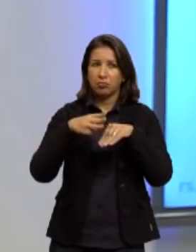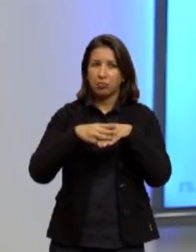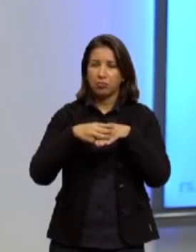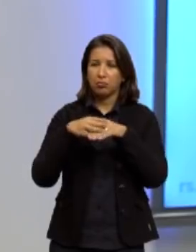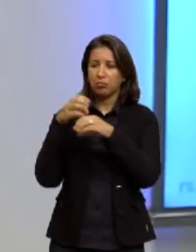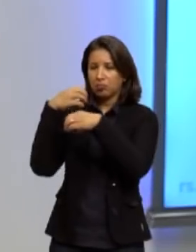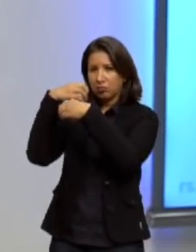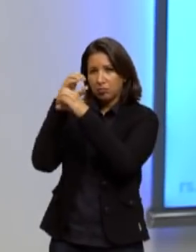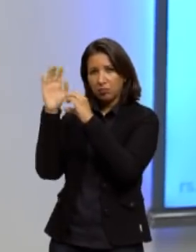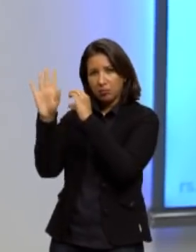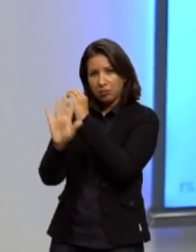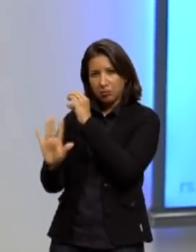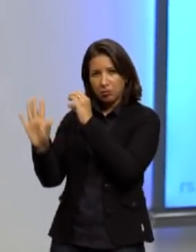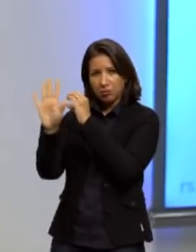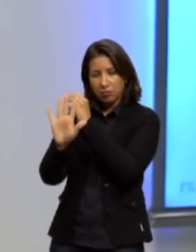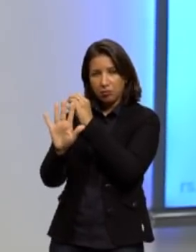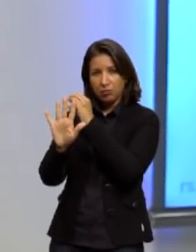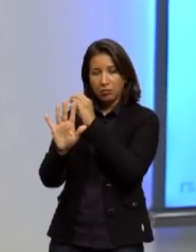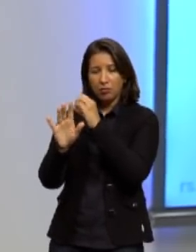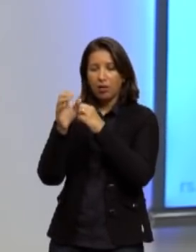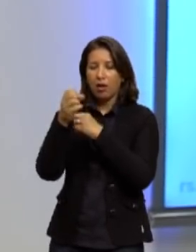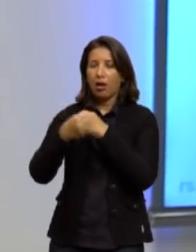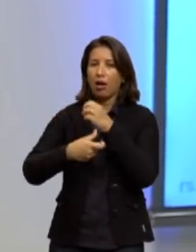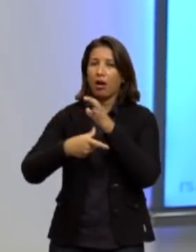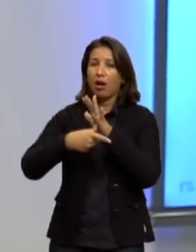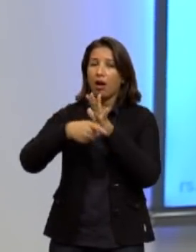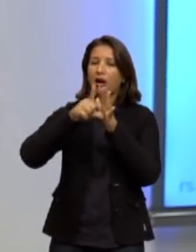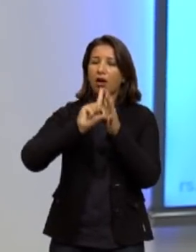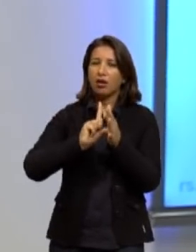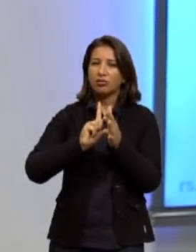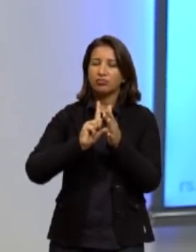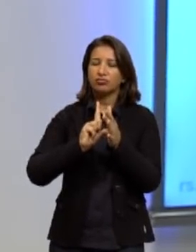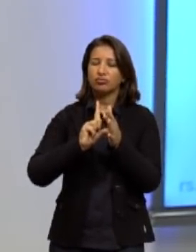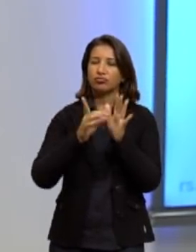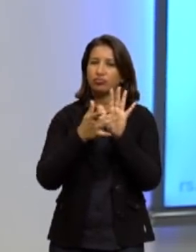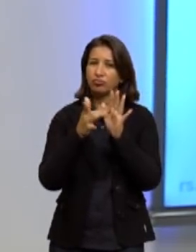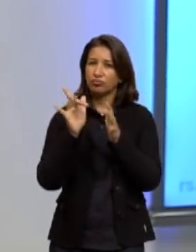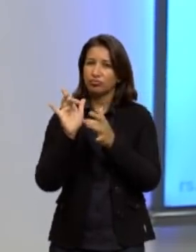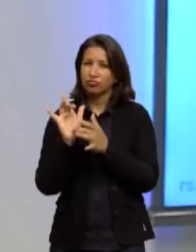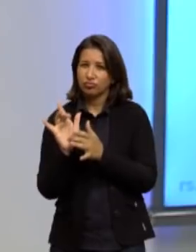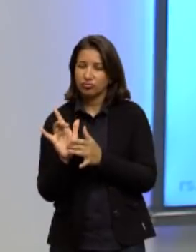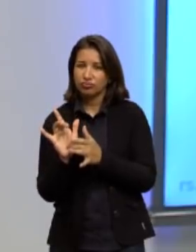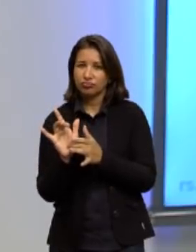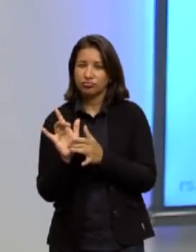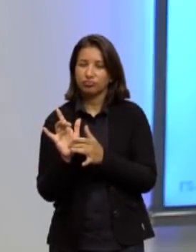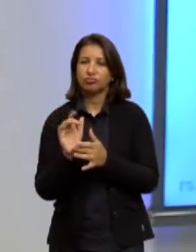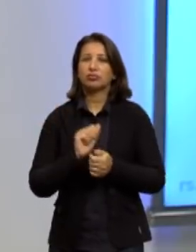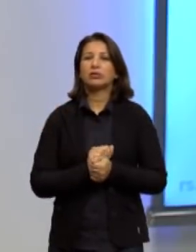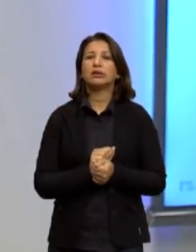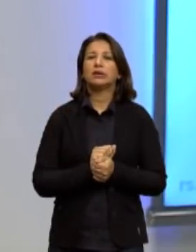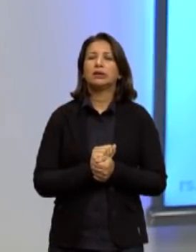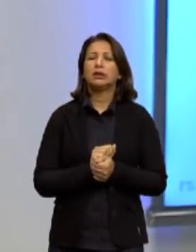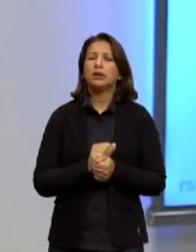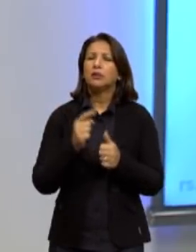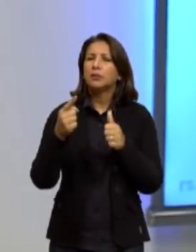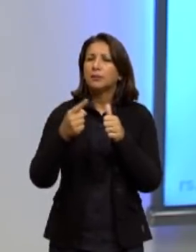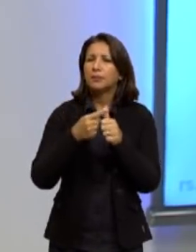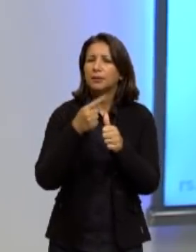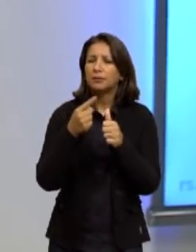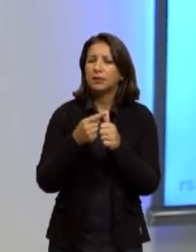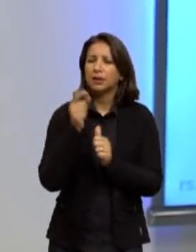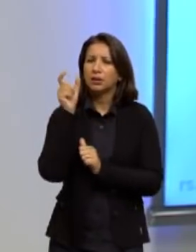cristo certo 624 anos você cristo a558 antes de cristo ele foi o primeiro